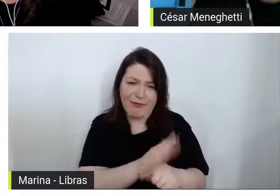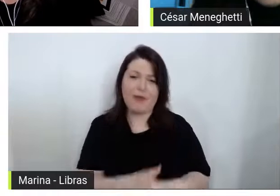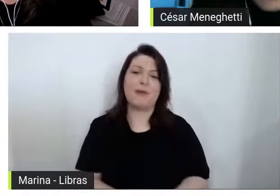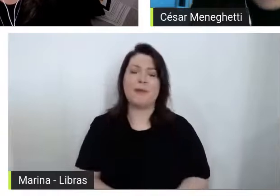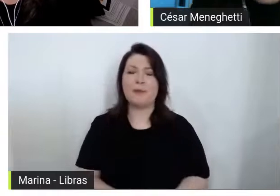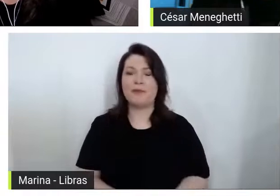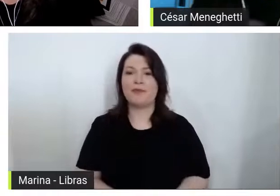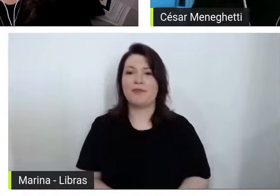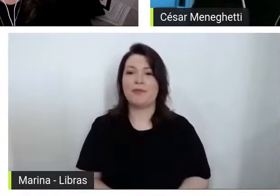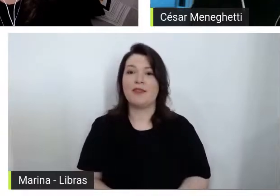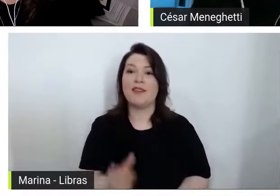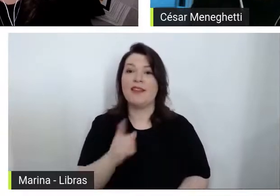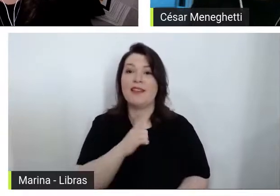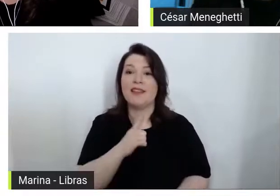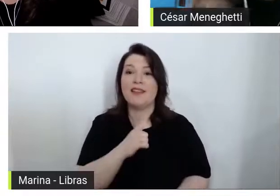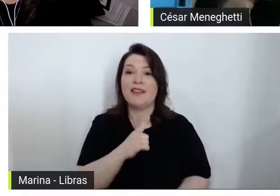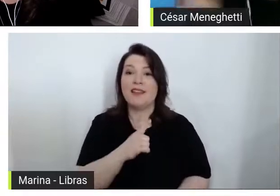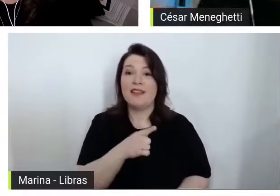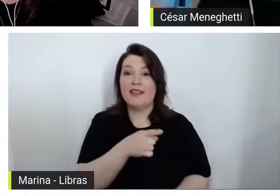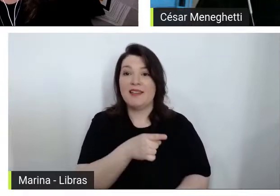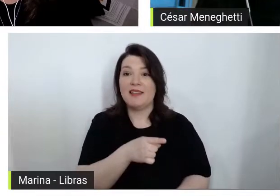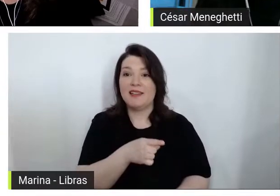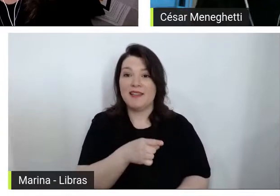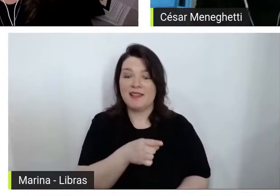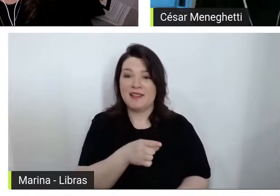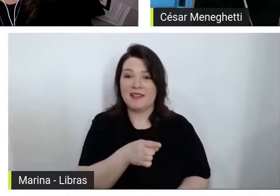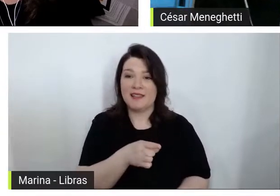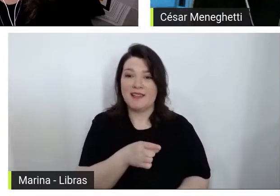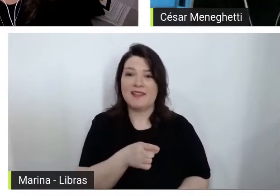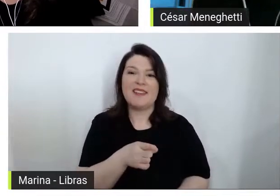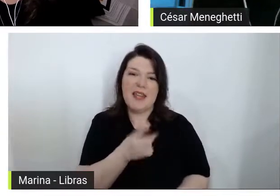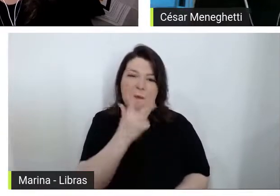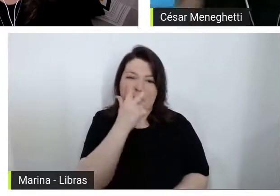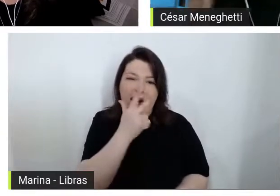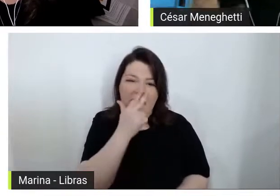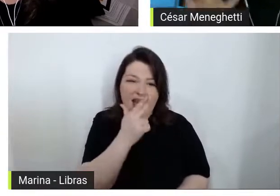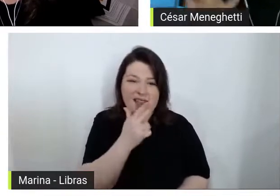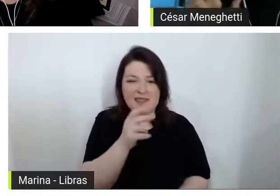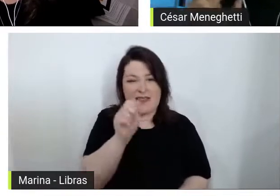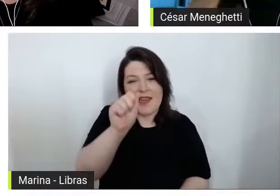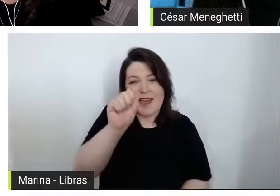um artesanato, vai, não digo indústria cinematográfica, um artesanato